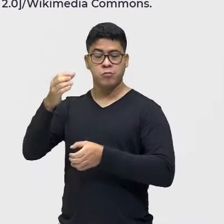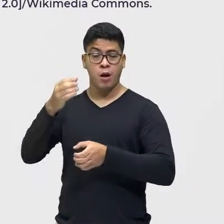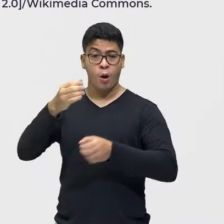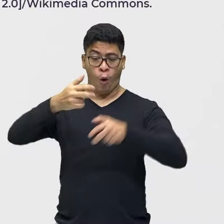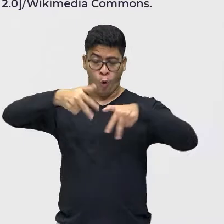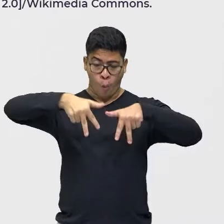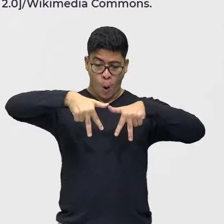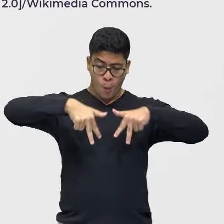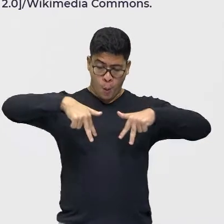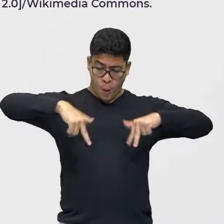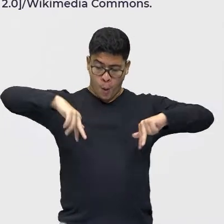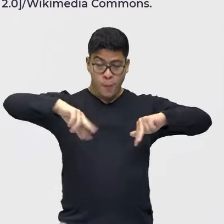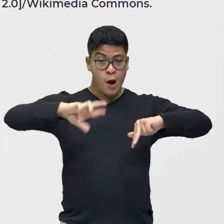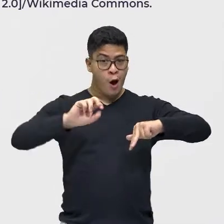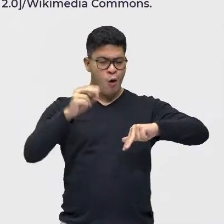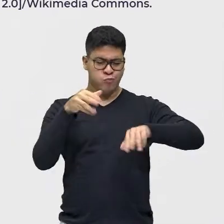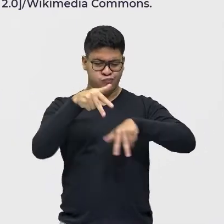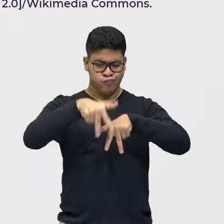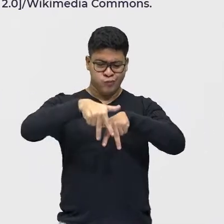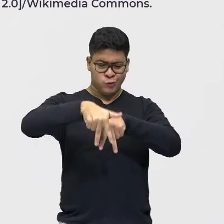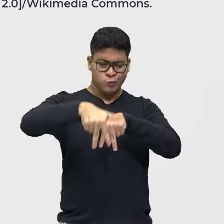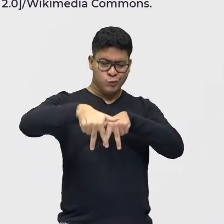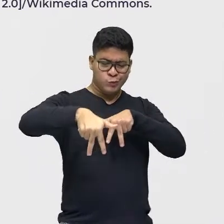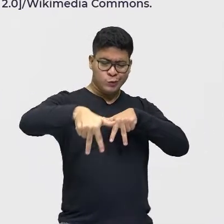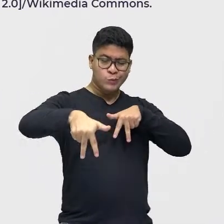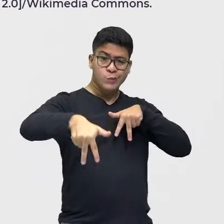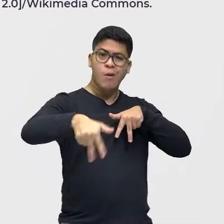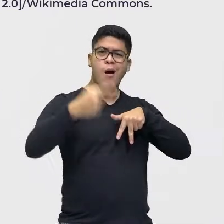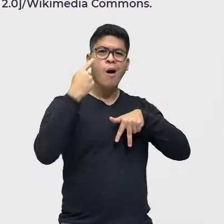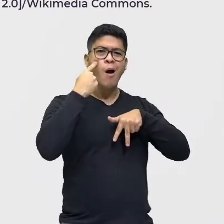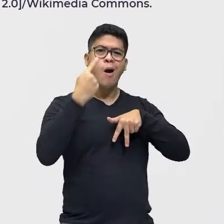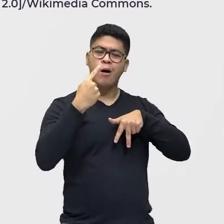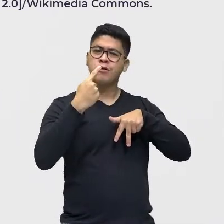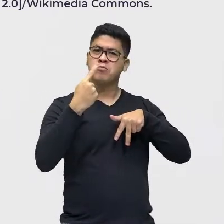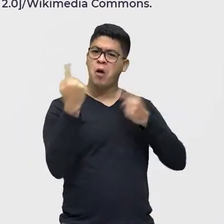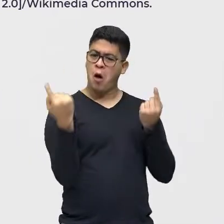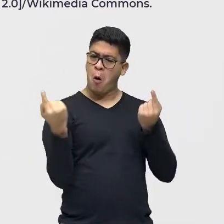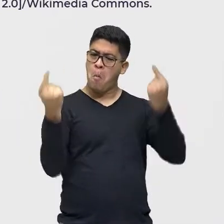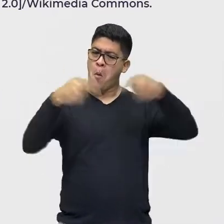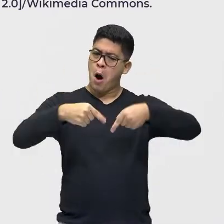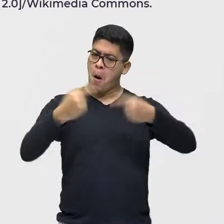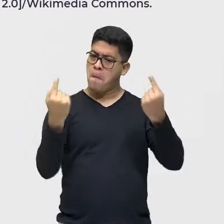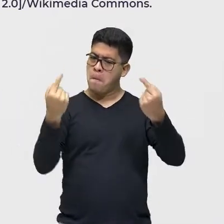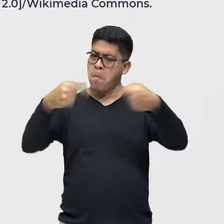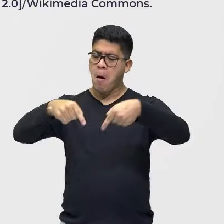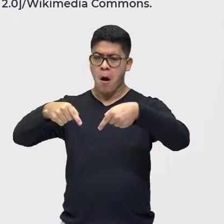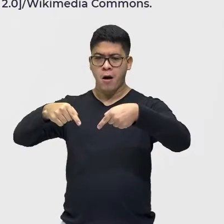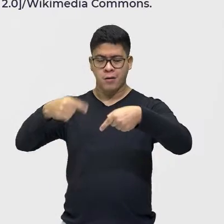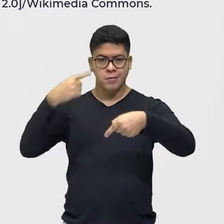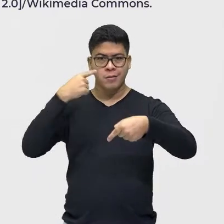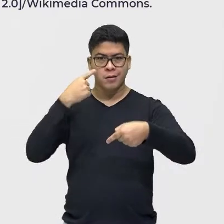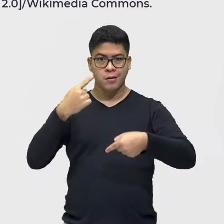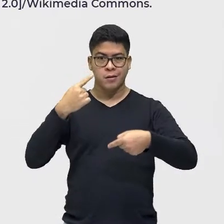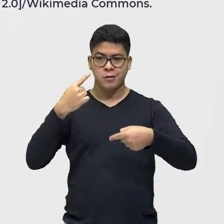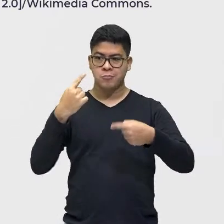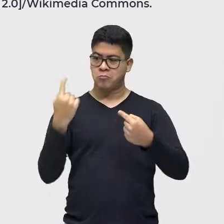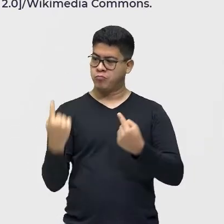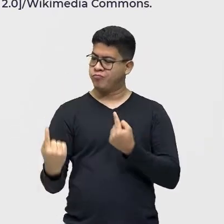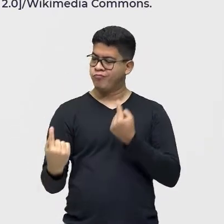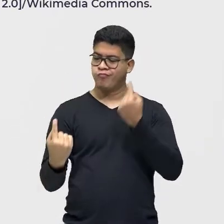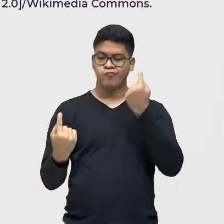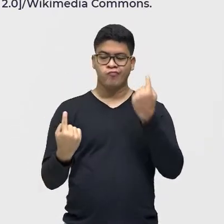círculo ou em fileiras que se defrontam, ou seja, se confrontam. Os dançarinos voltados frente a frente para o seu